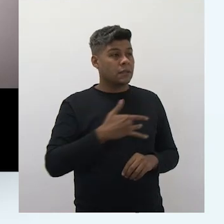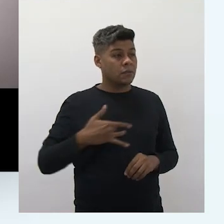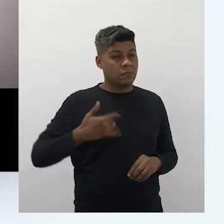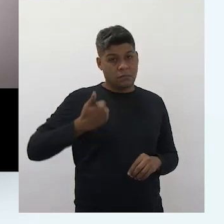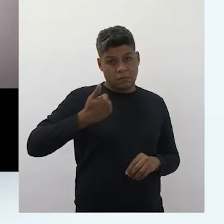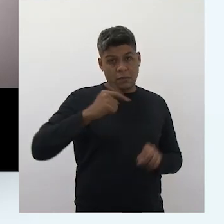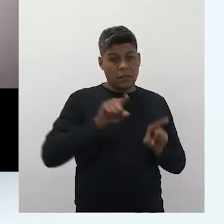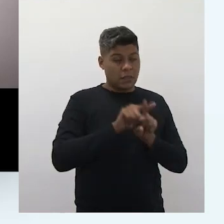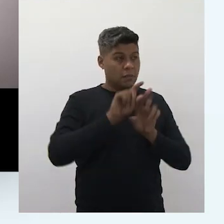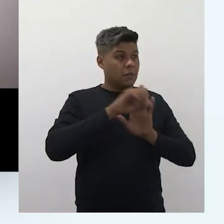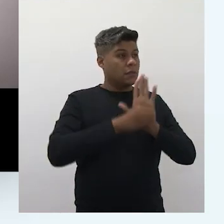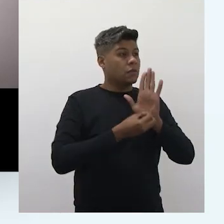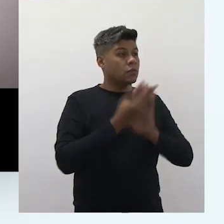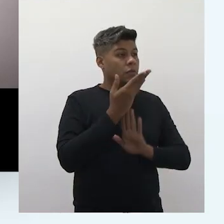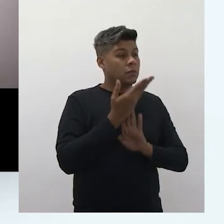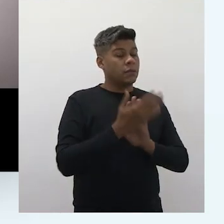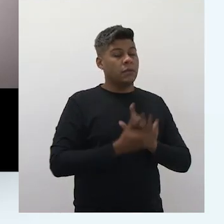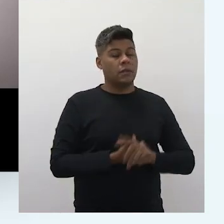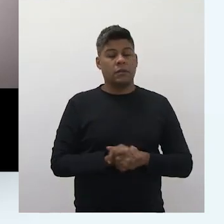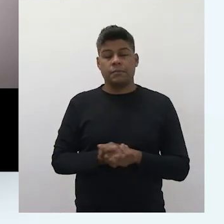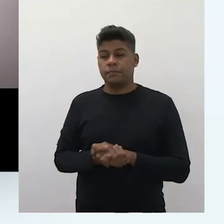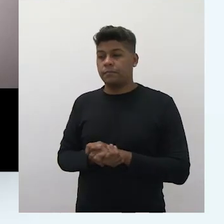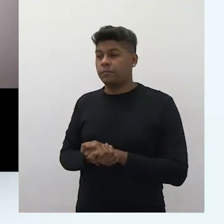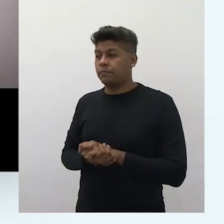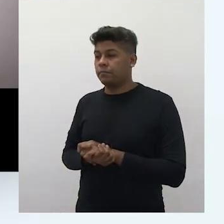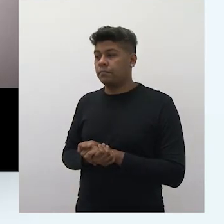e sustentabilidade.